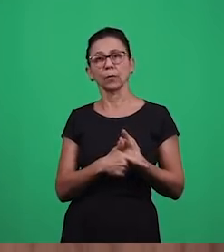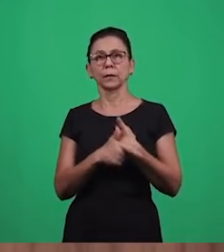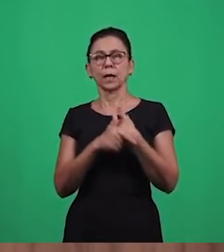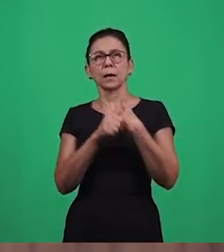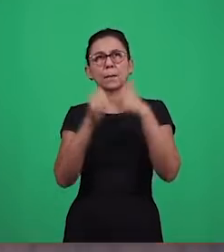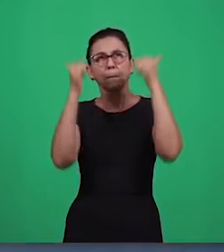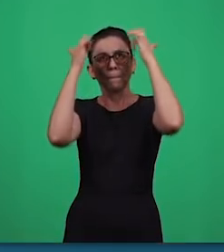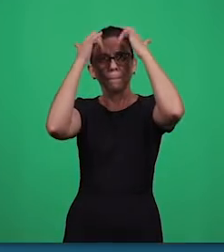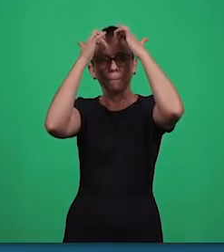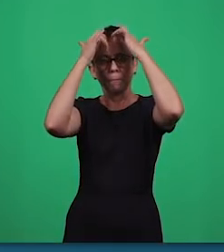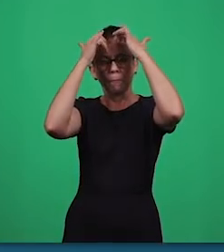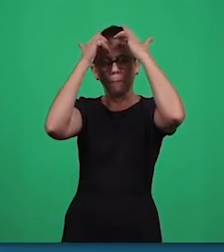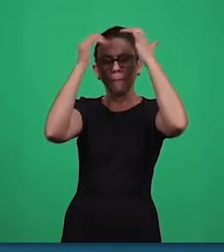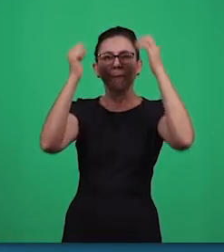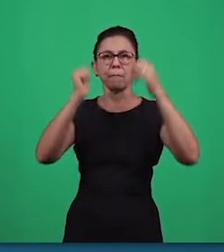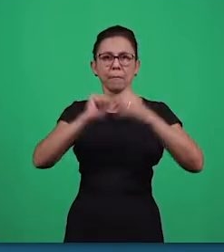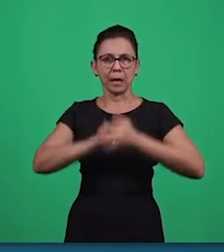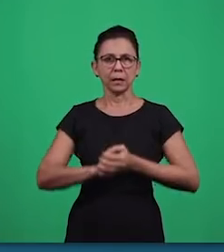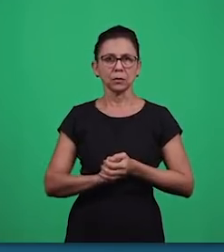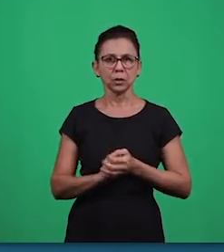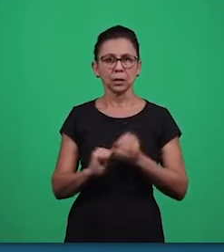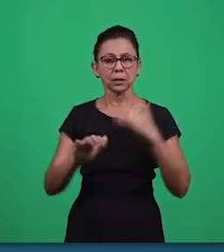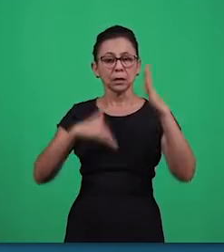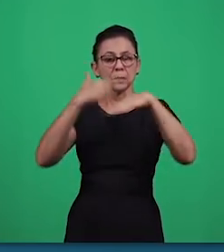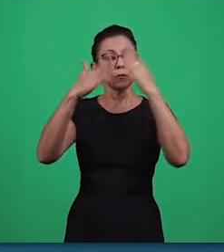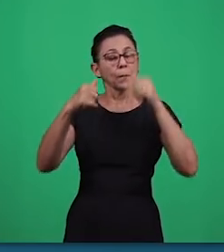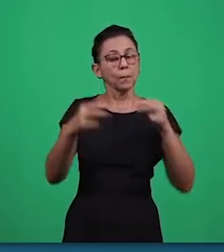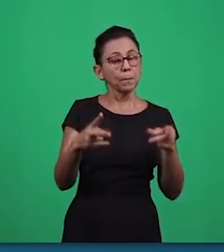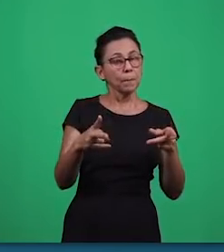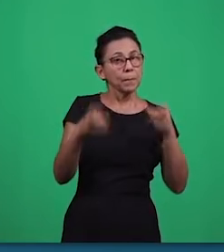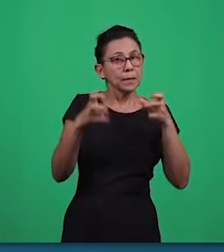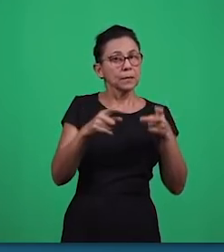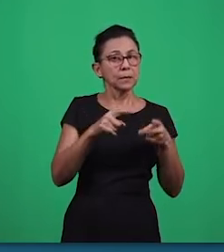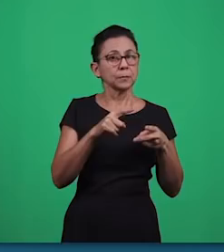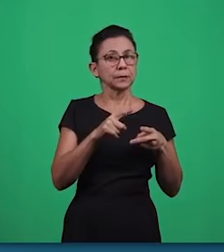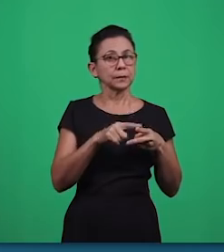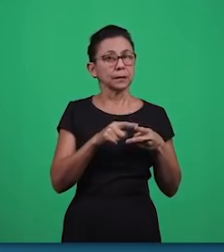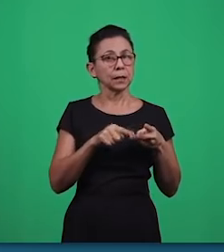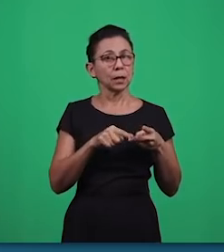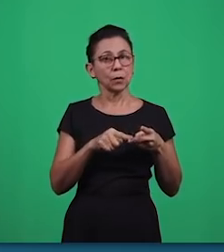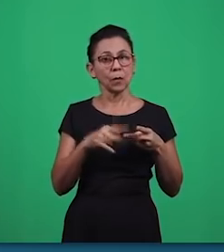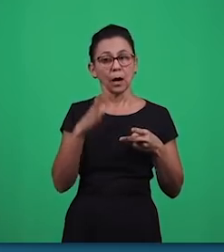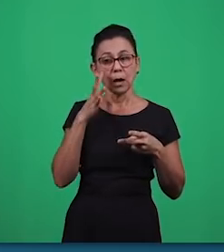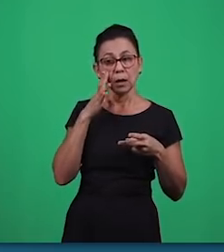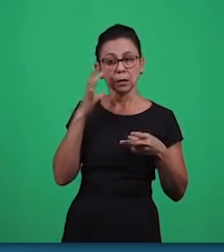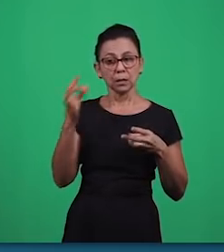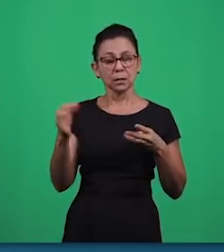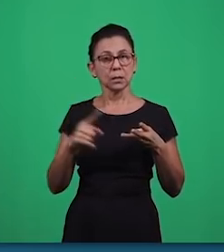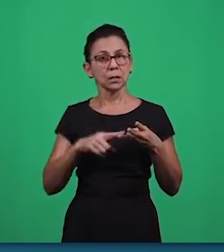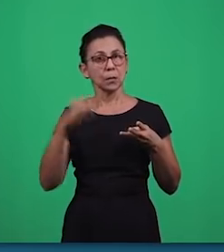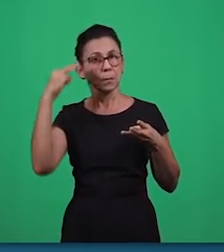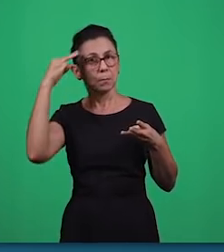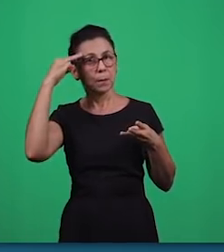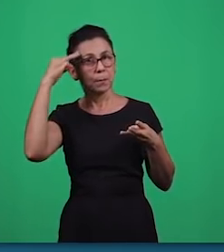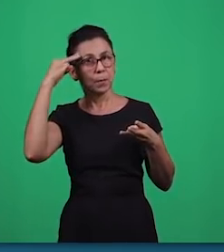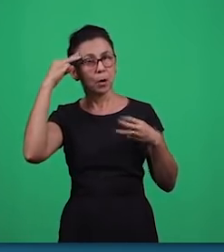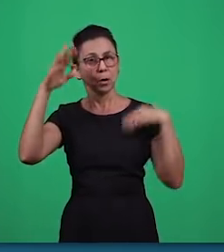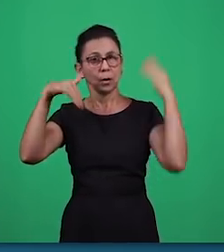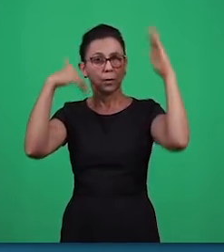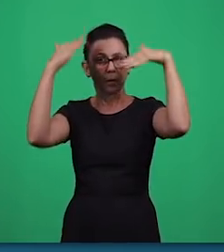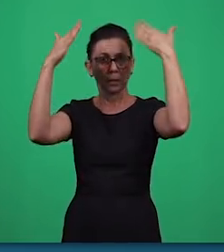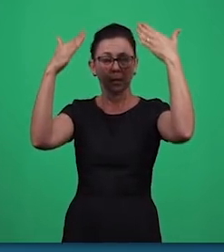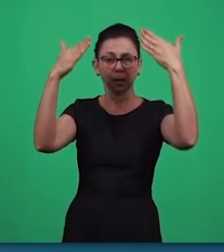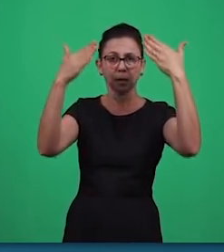dizem respeito ao desenvolvimento da percepção, da atenção, o desenvolvimento da memória,